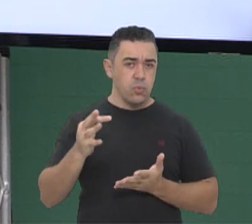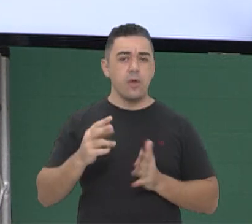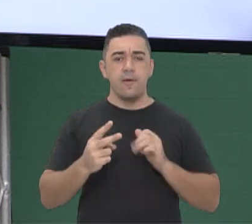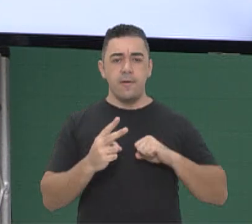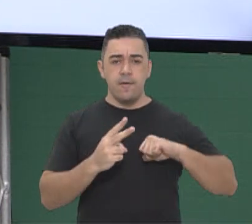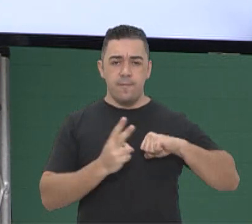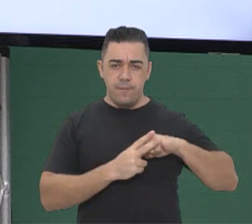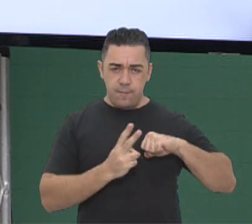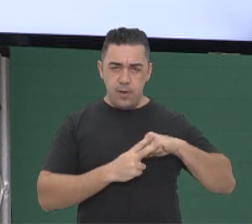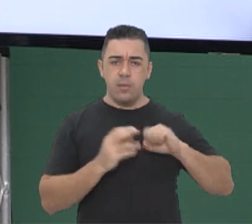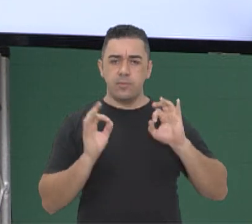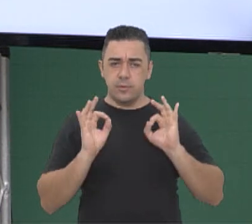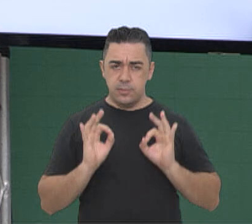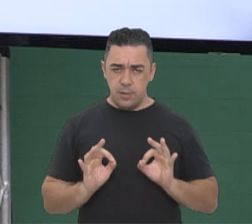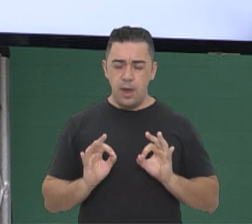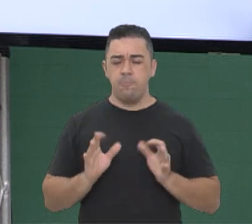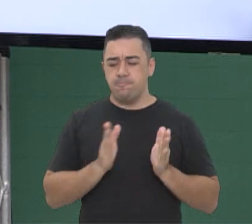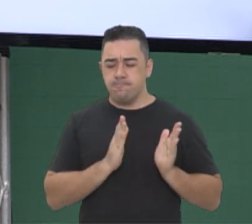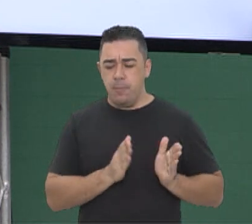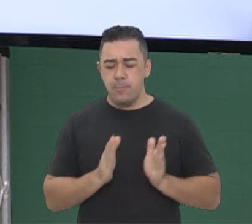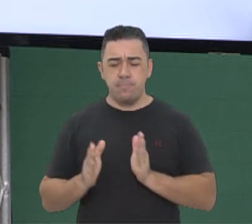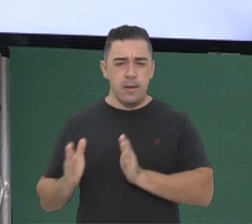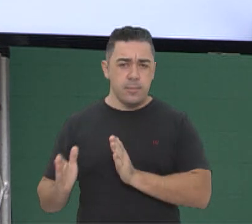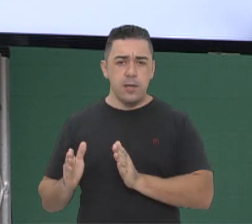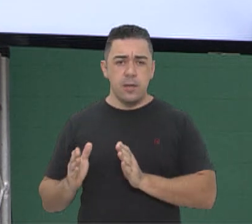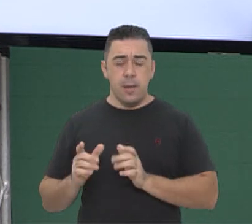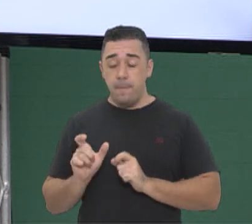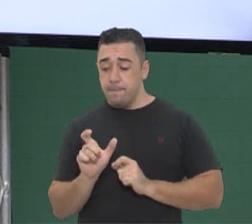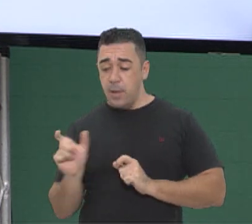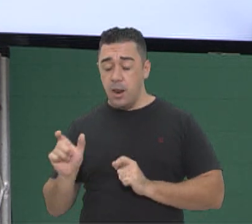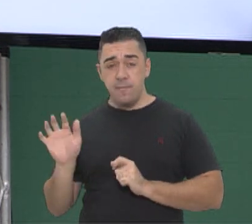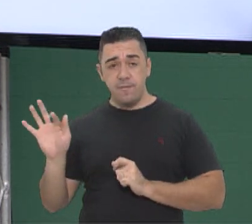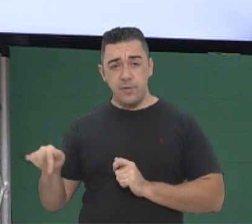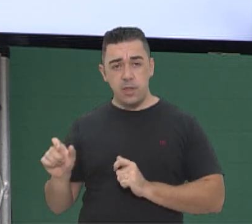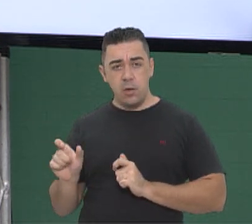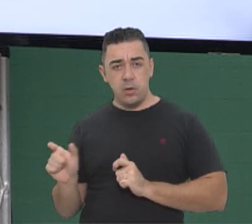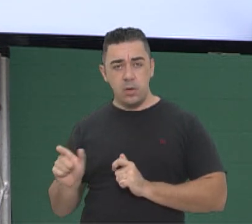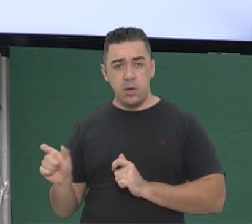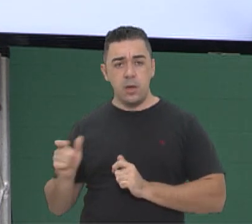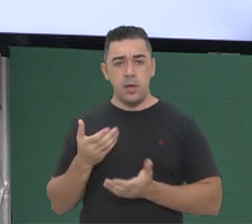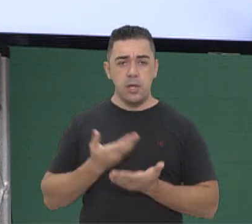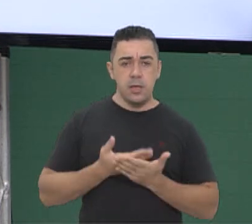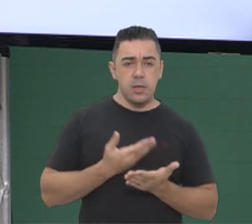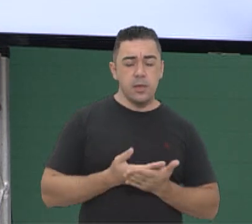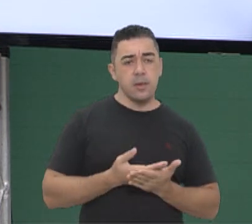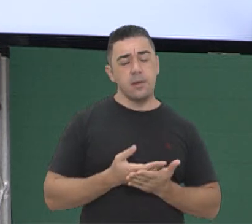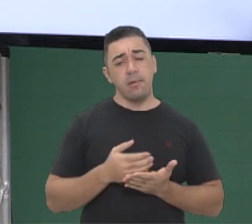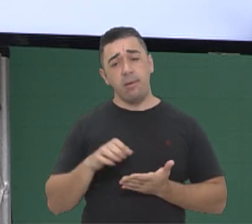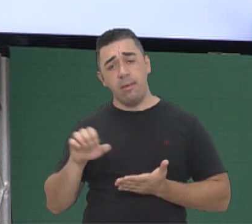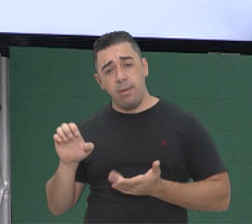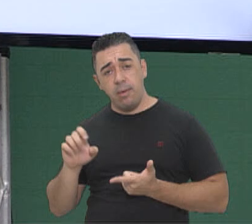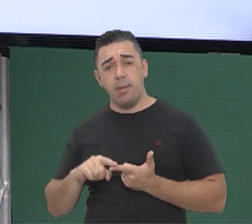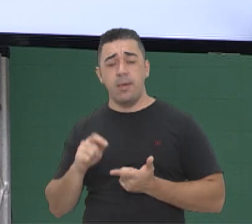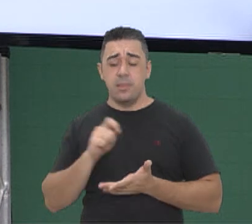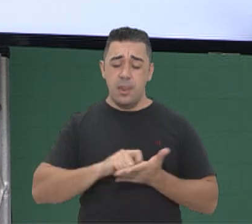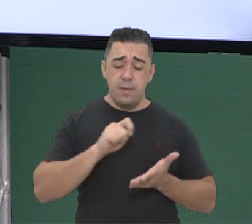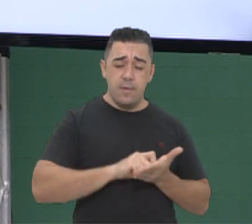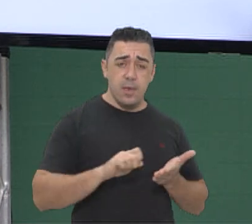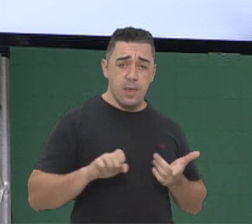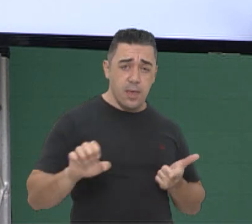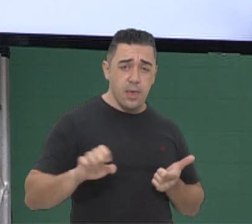verbo regular, com possível verbo irregular, com essas terminações. Lembram? Estudiaré,